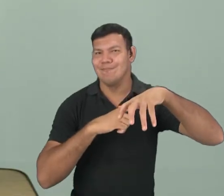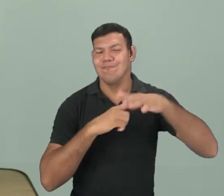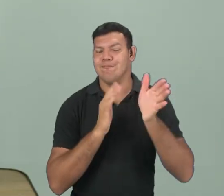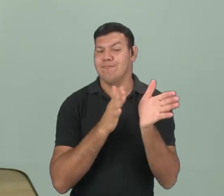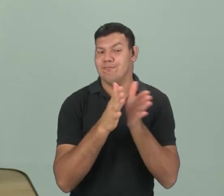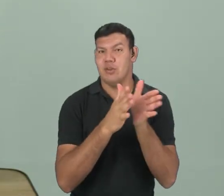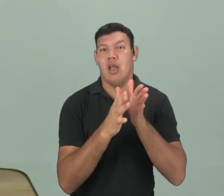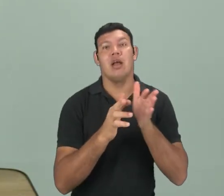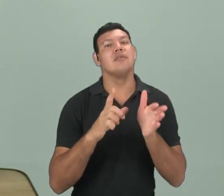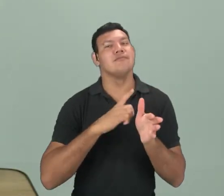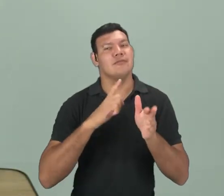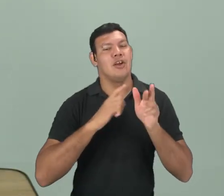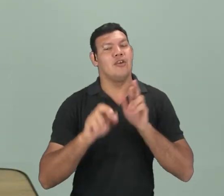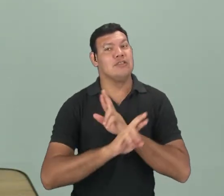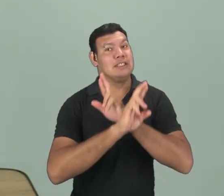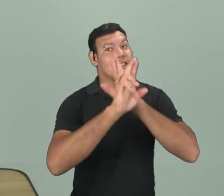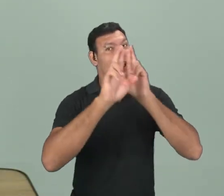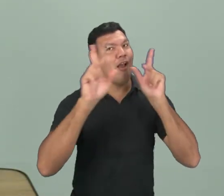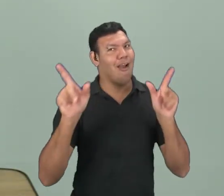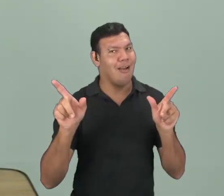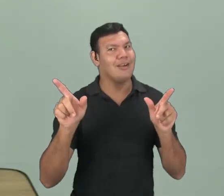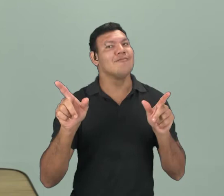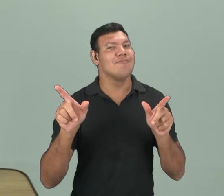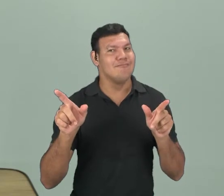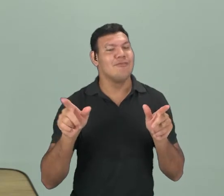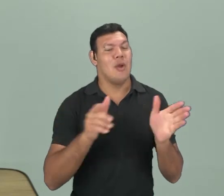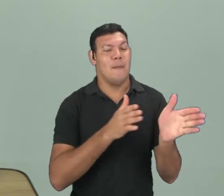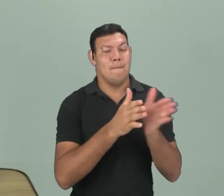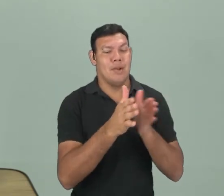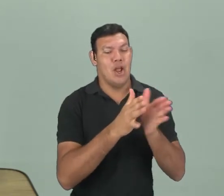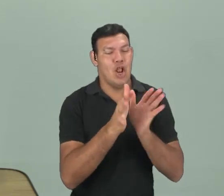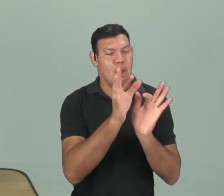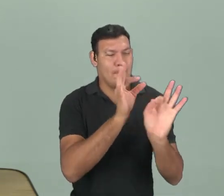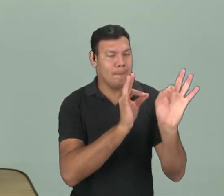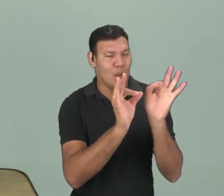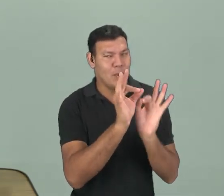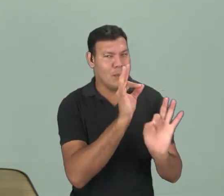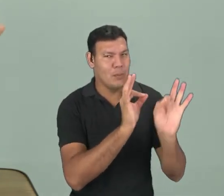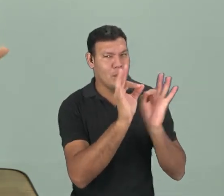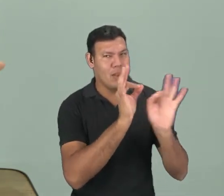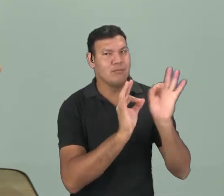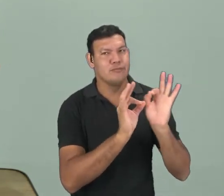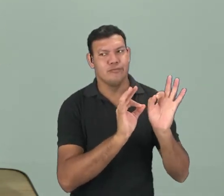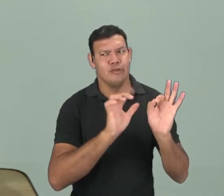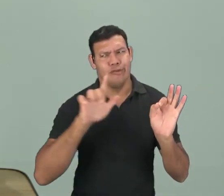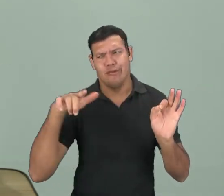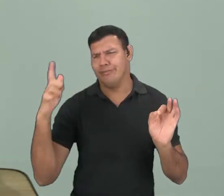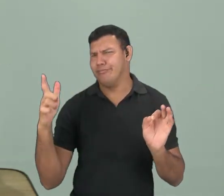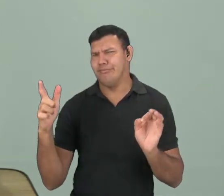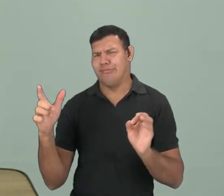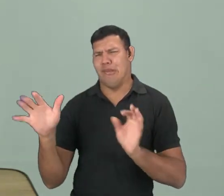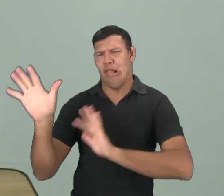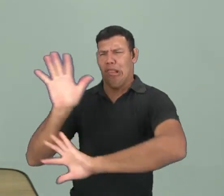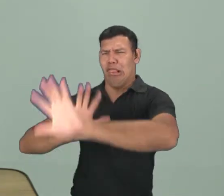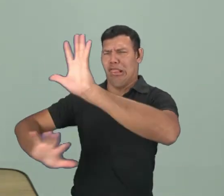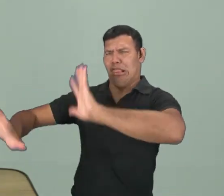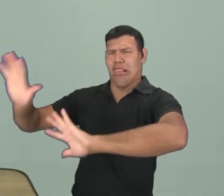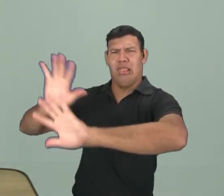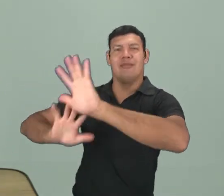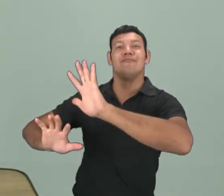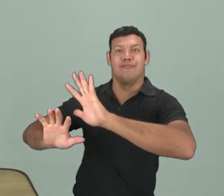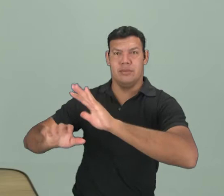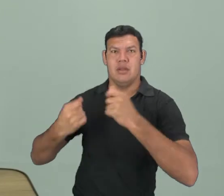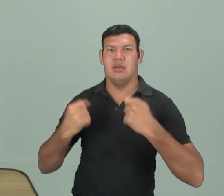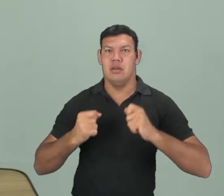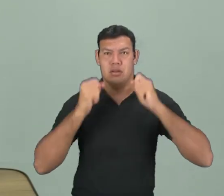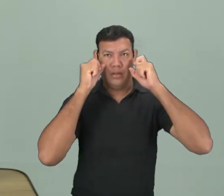ver a diferença que tem algumas que fizeram esse processo de maneira organizada, outras não. Então, a gente tem que se atentar a